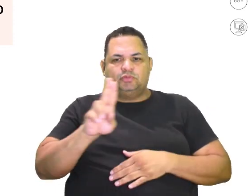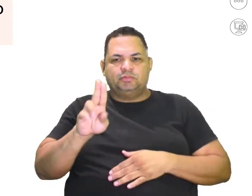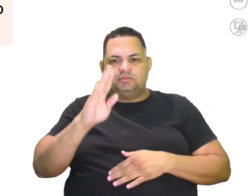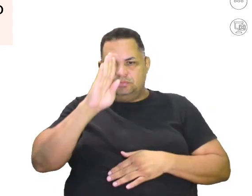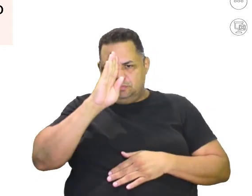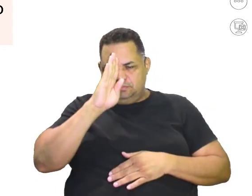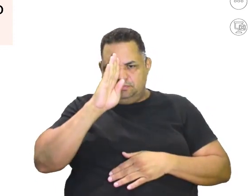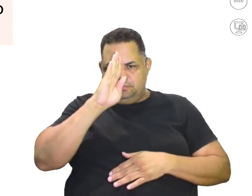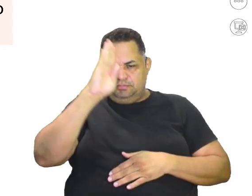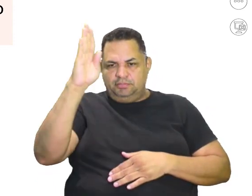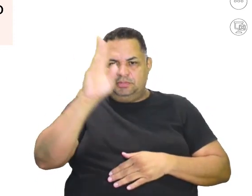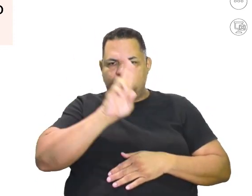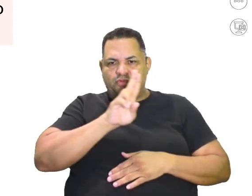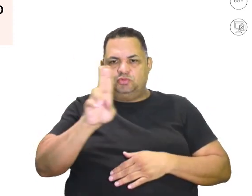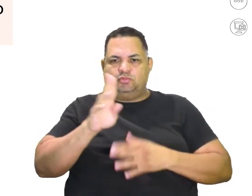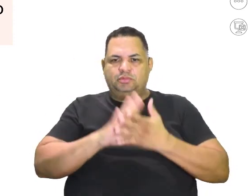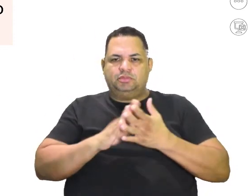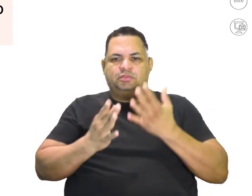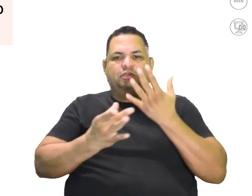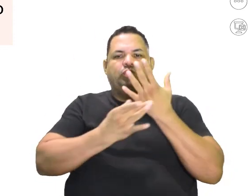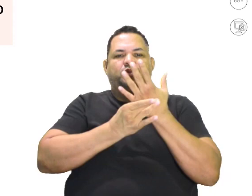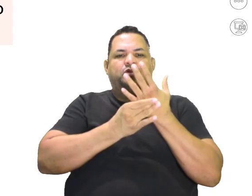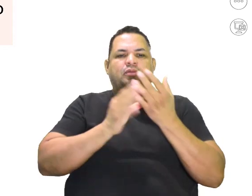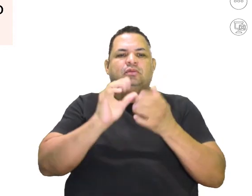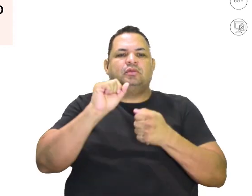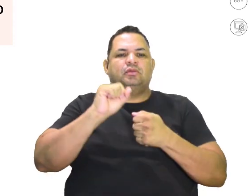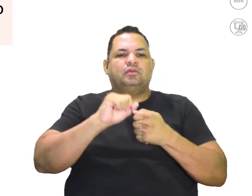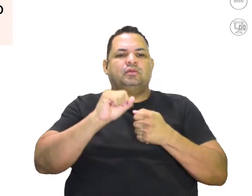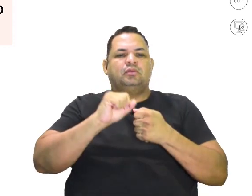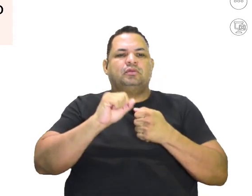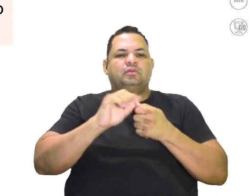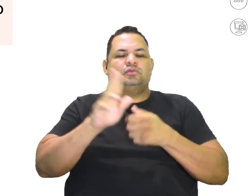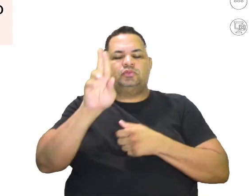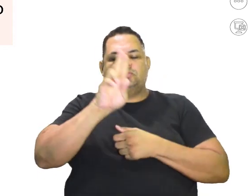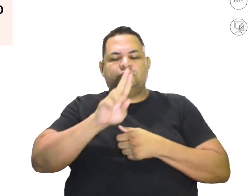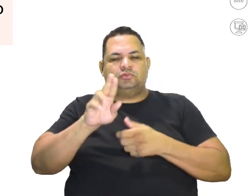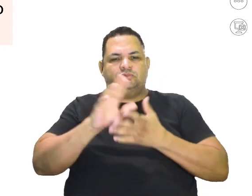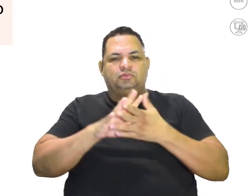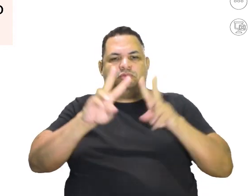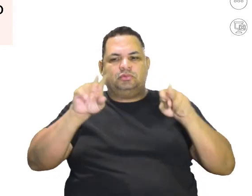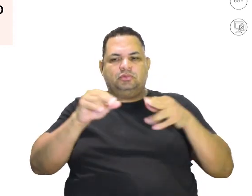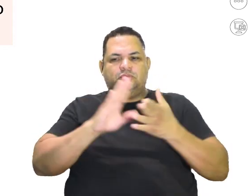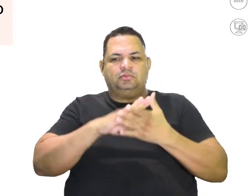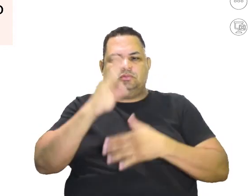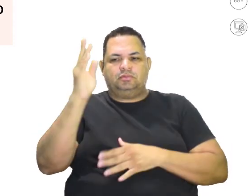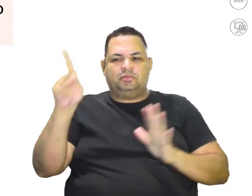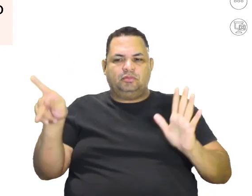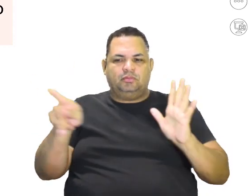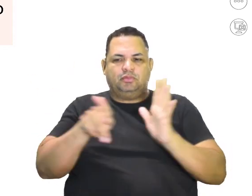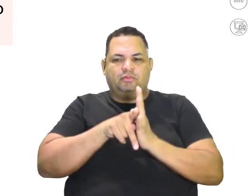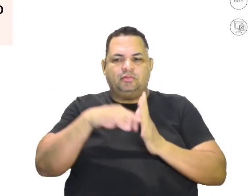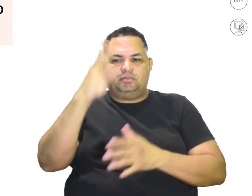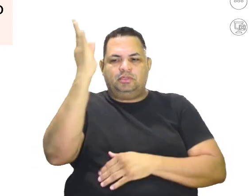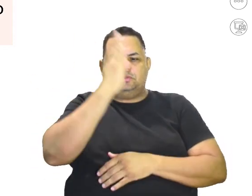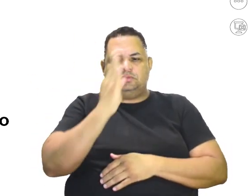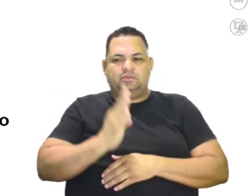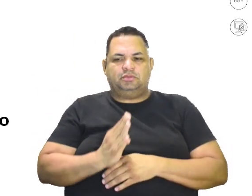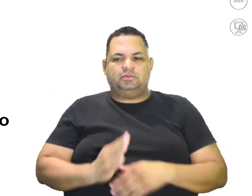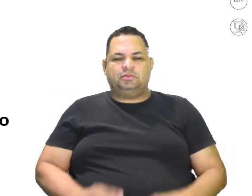realismo, e foi fazendo seus quadros aqui com temas nacionais, né? Como a gente